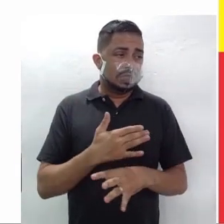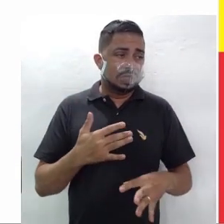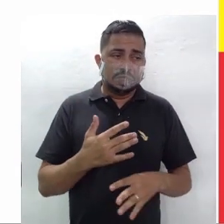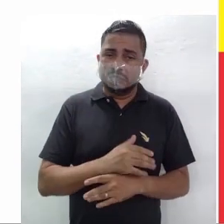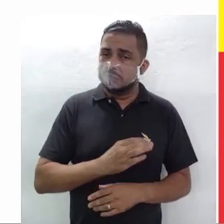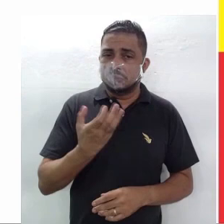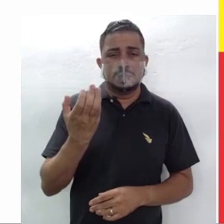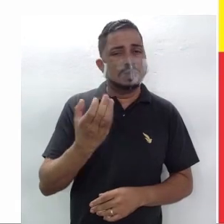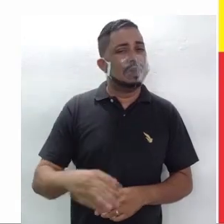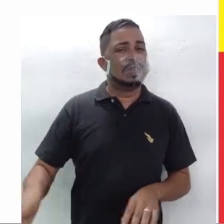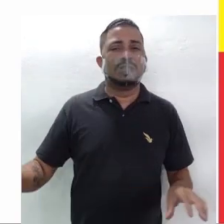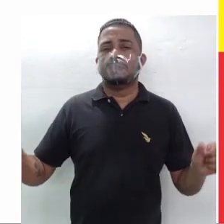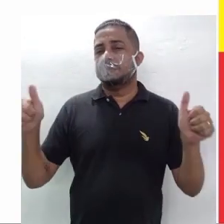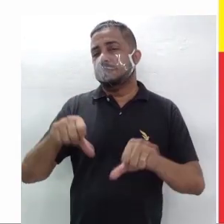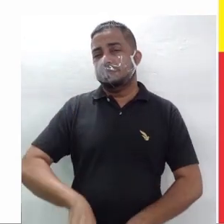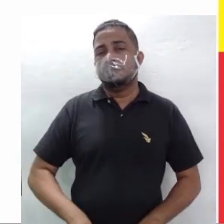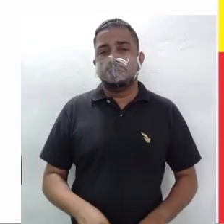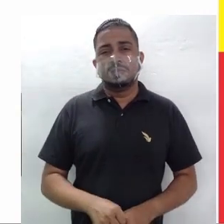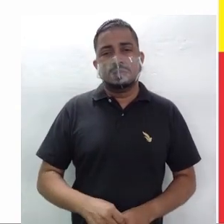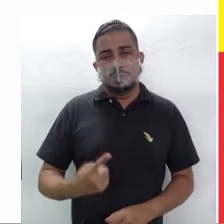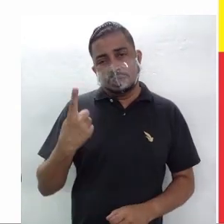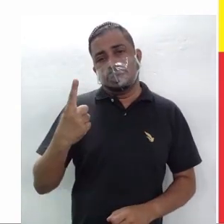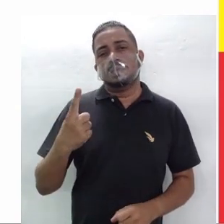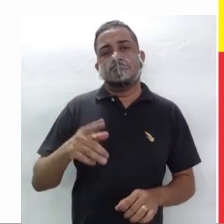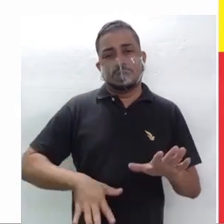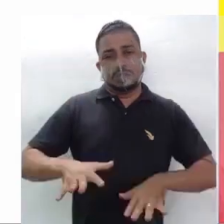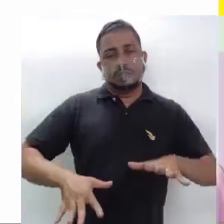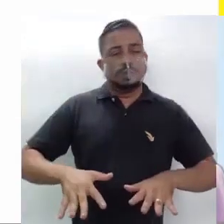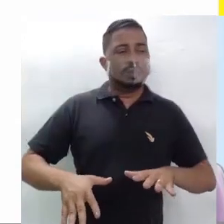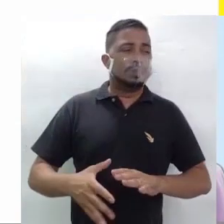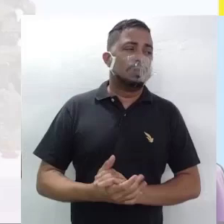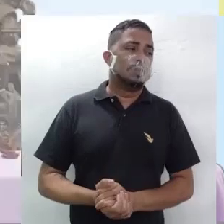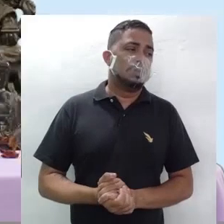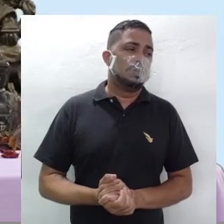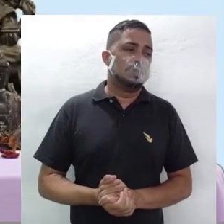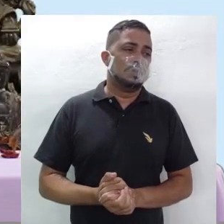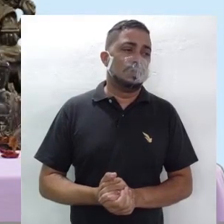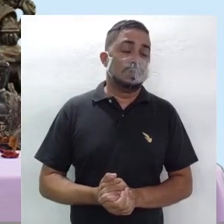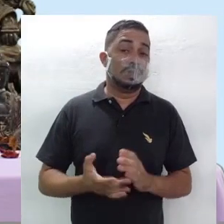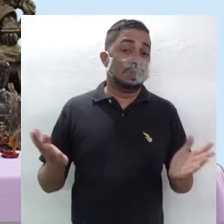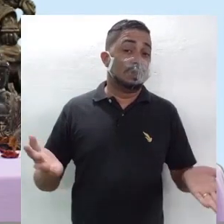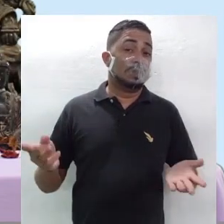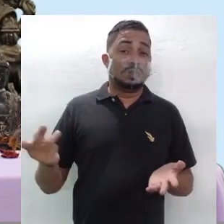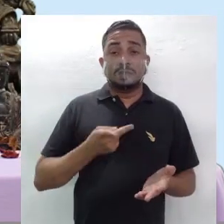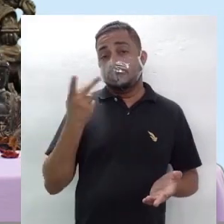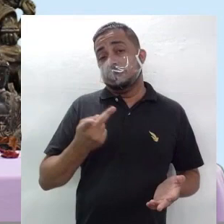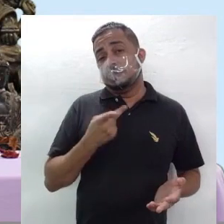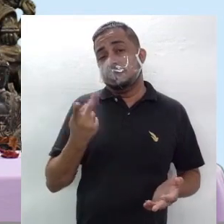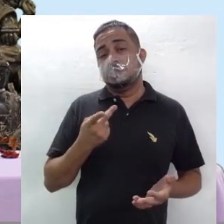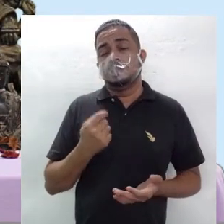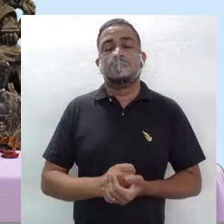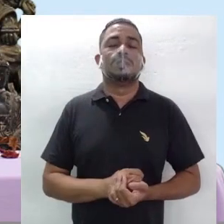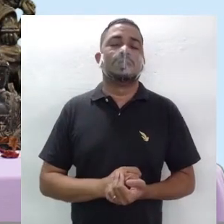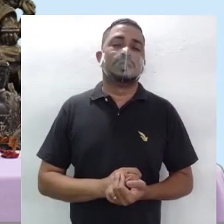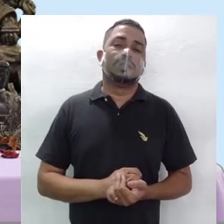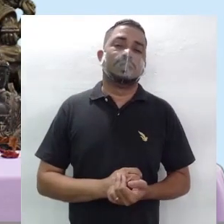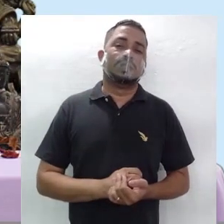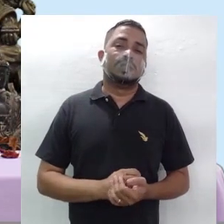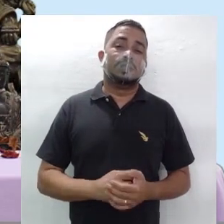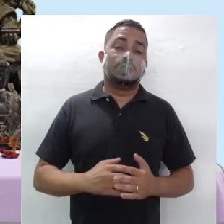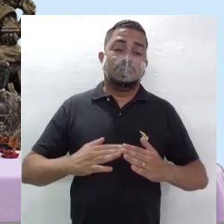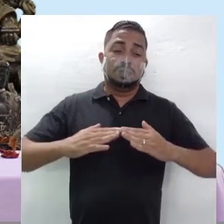cidade completamente destruída por um terremoto. Bora falar agora sobre